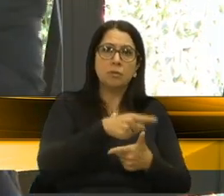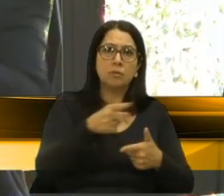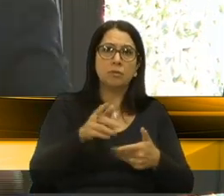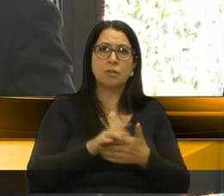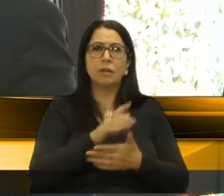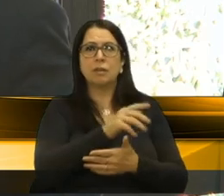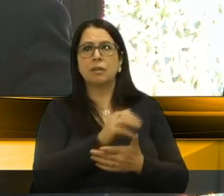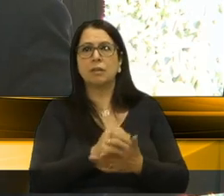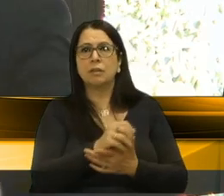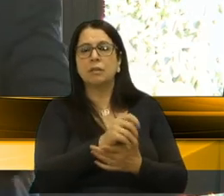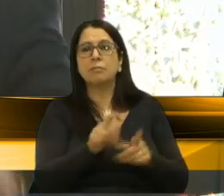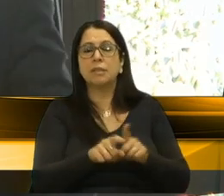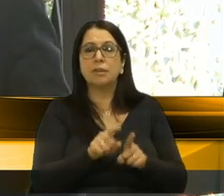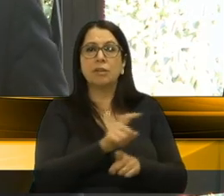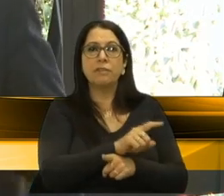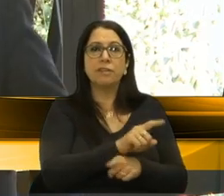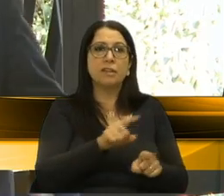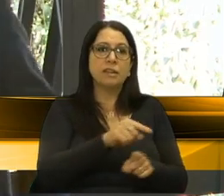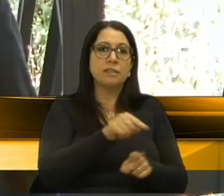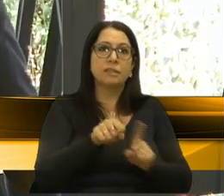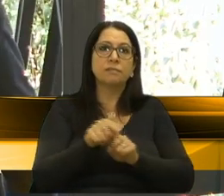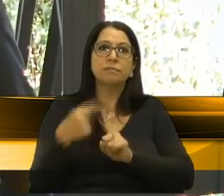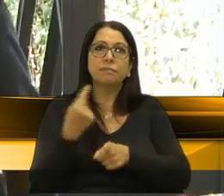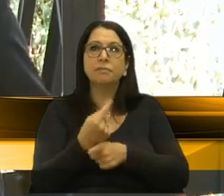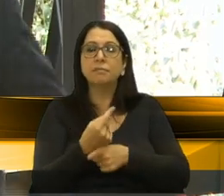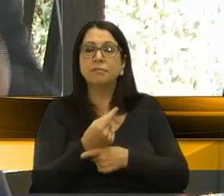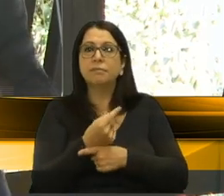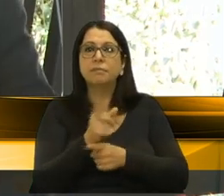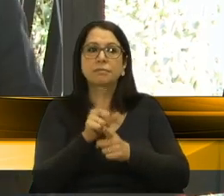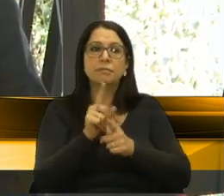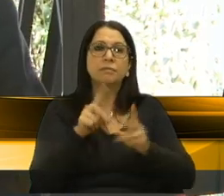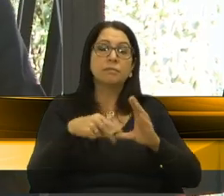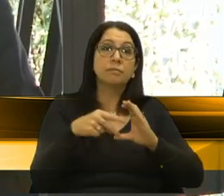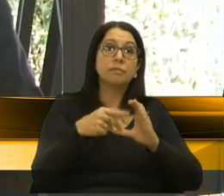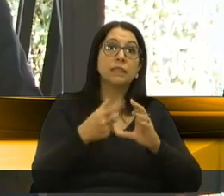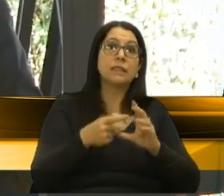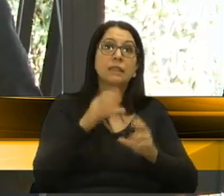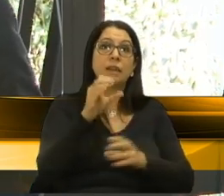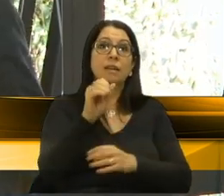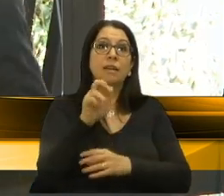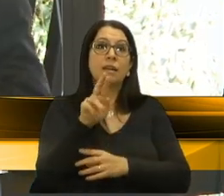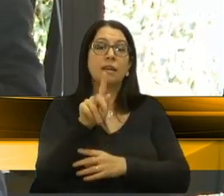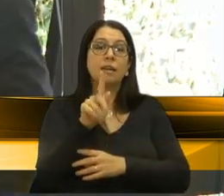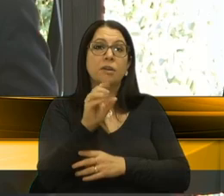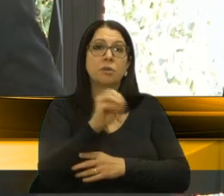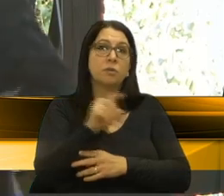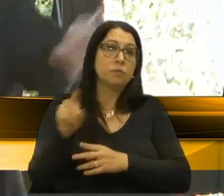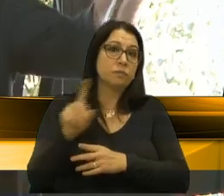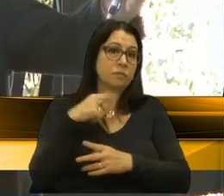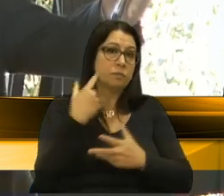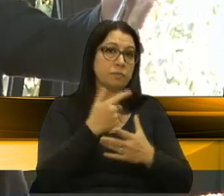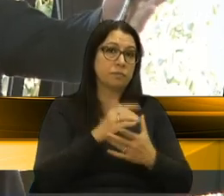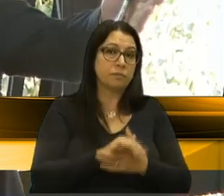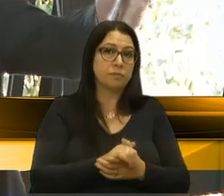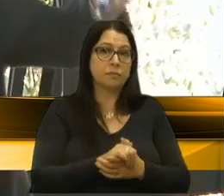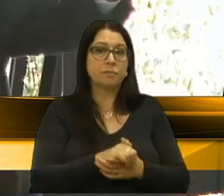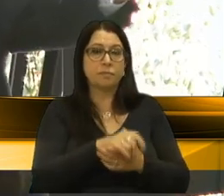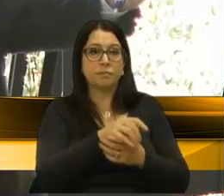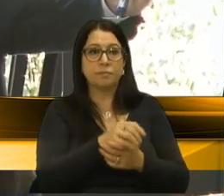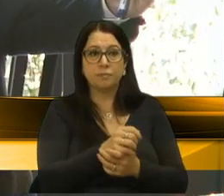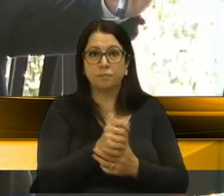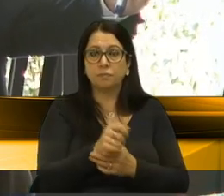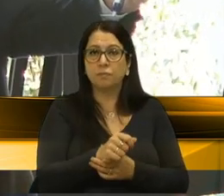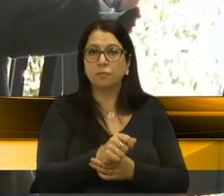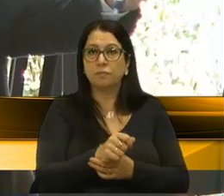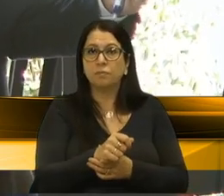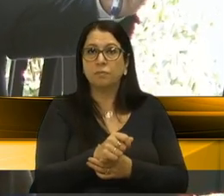colocar os nossos amigos que foram exonerados aqui da Câmara em algum cargo. É preciso revogar. Para encerrar,